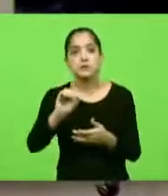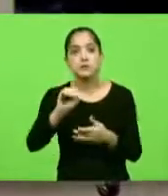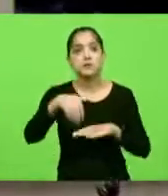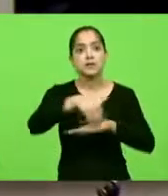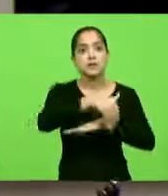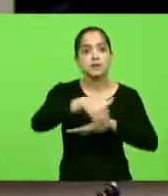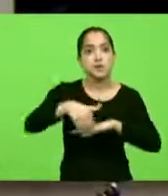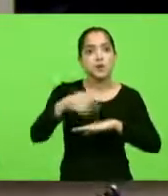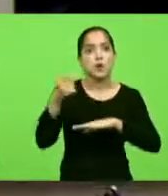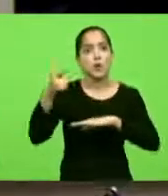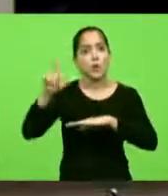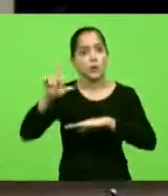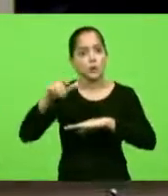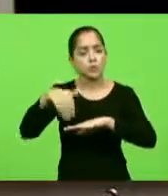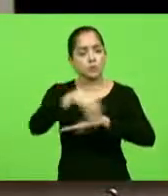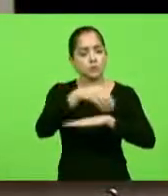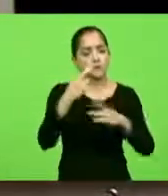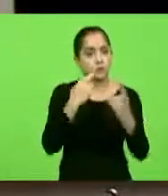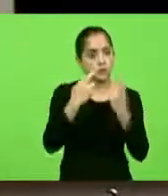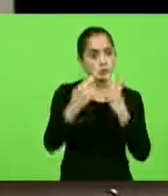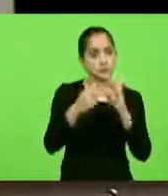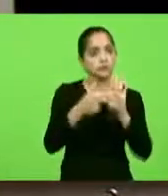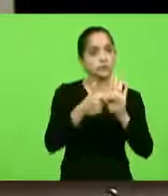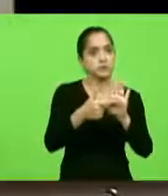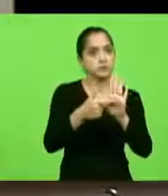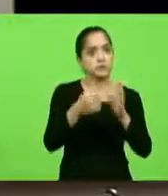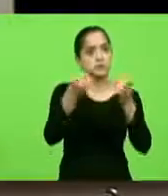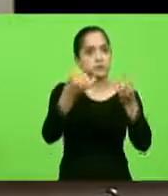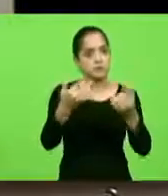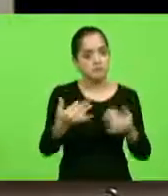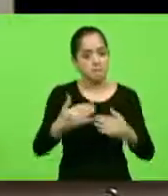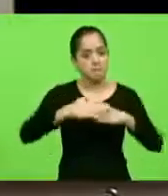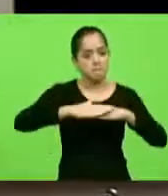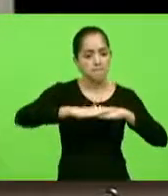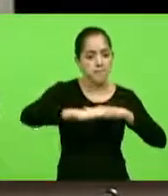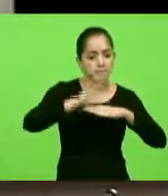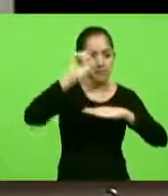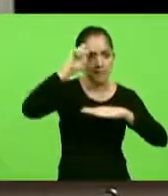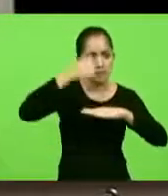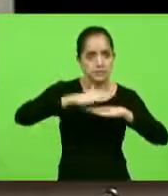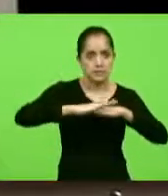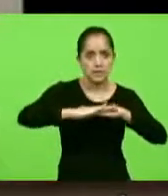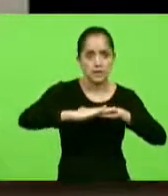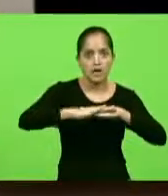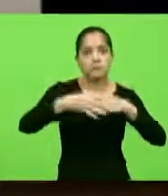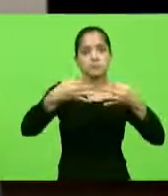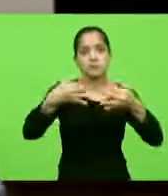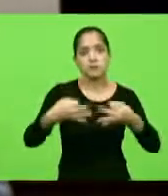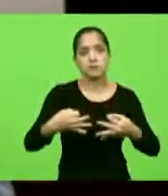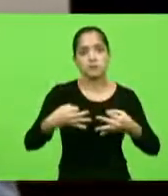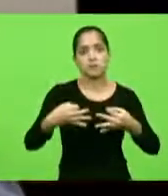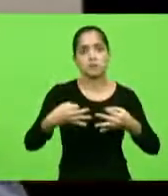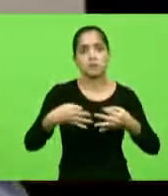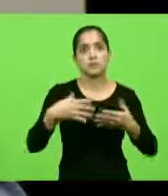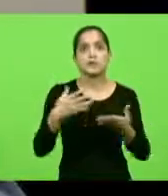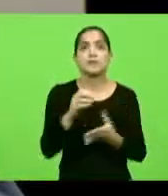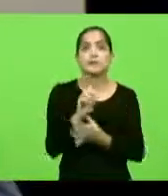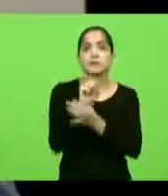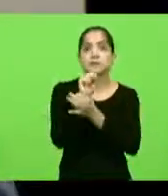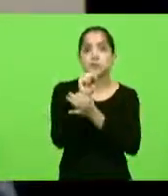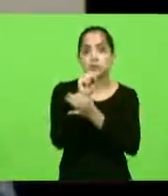as outras rodovias aqui mencionadas pavimentadas? Todos nós queremos, pela segurança,